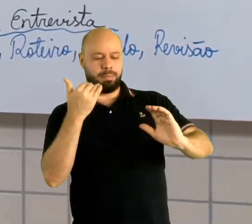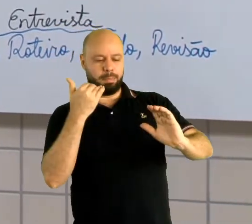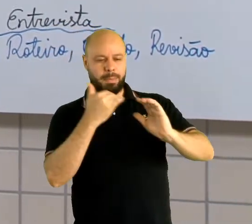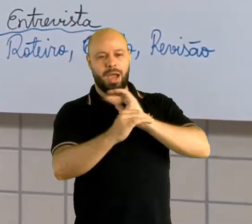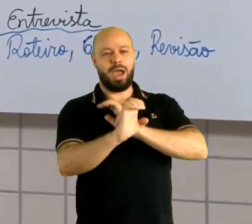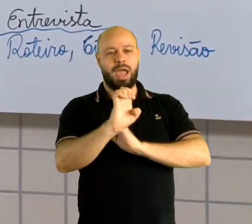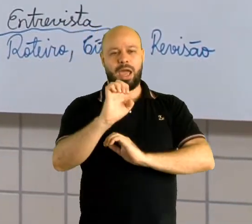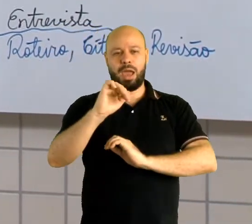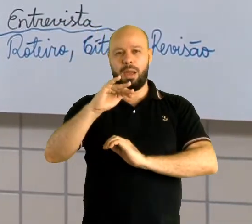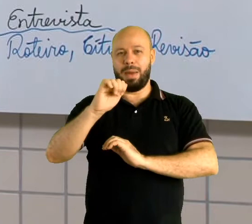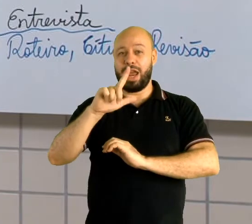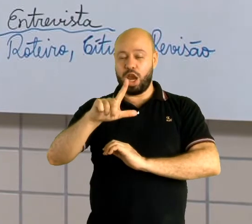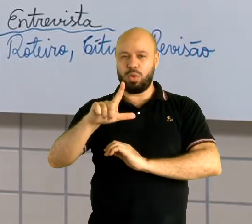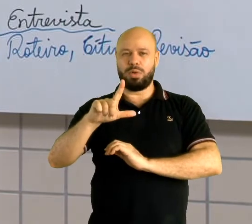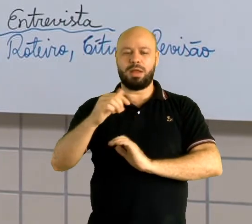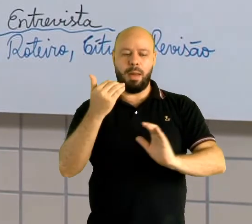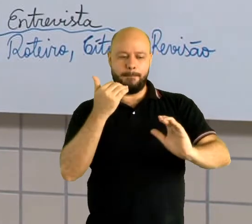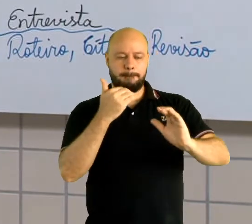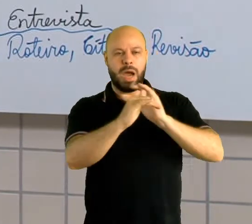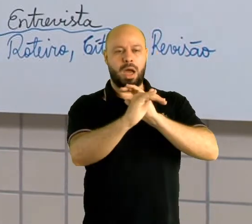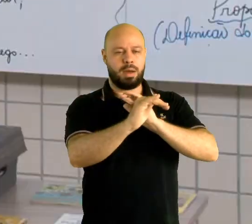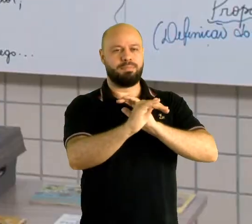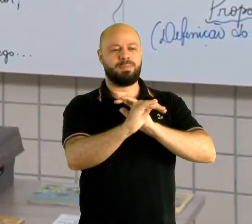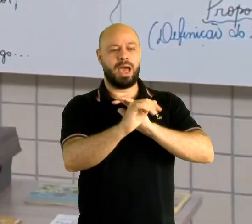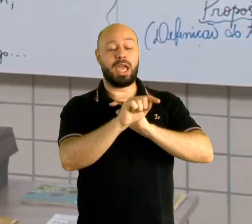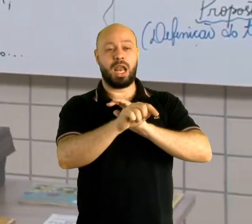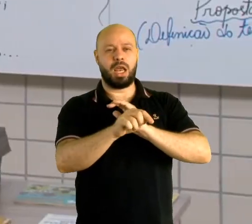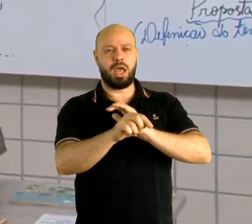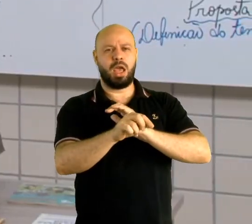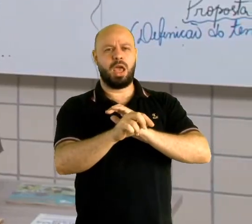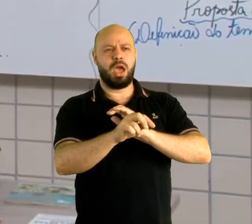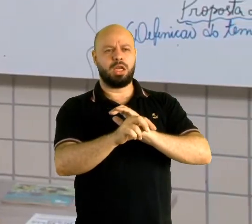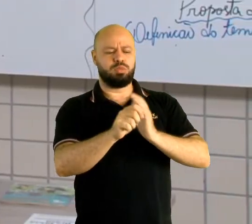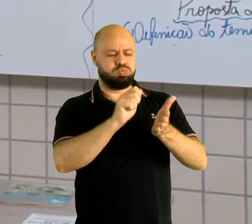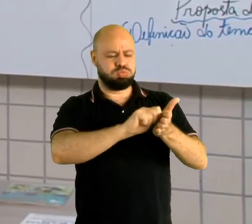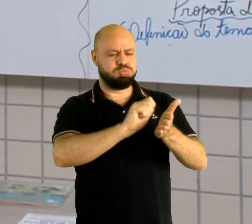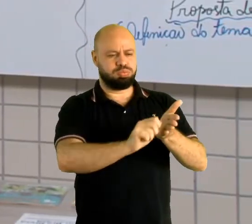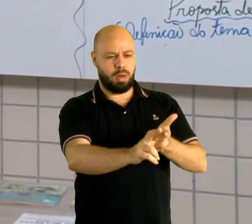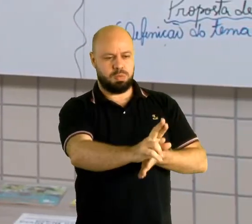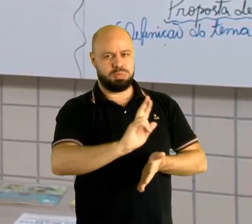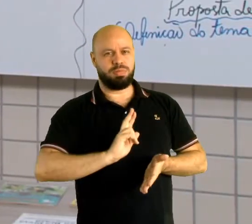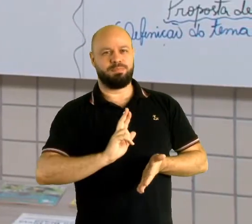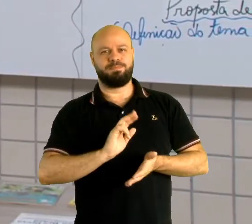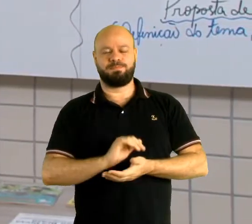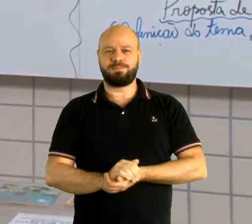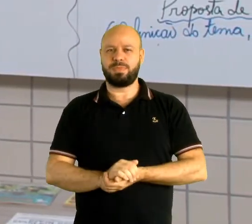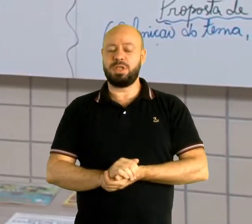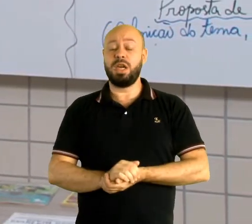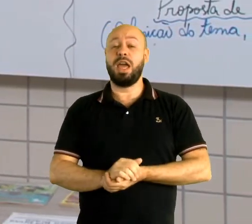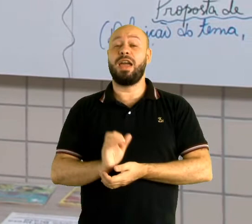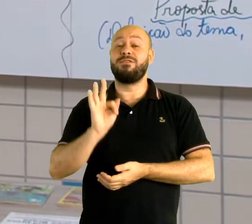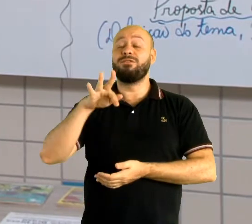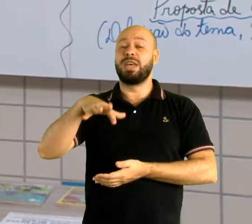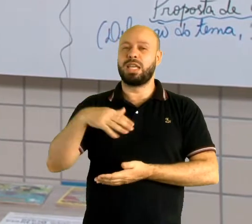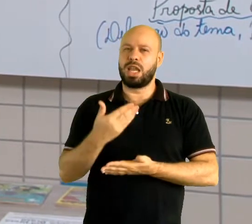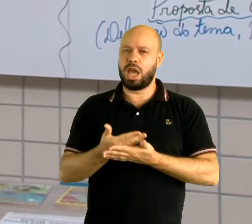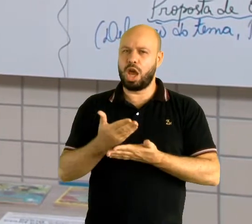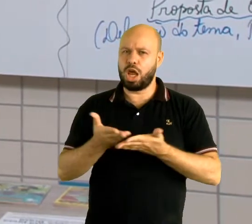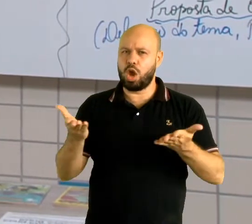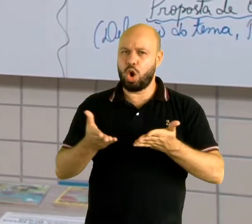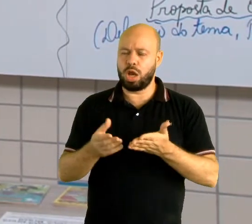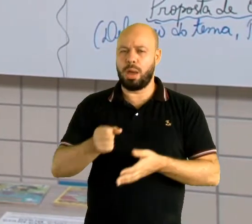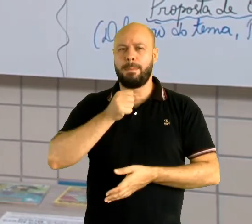o entrevistado possa responder. Finalizando a nossa aula de hoje, nós trabalhamos sobre entrevista